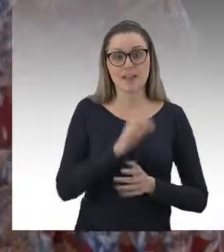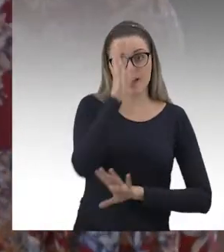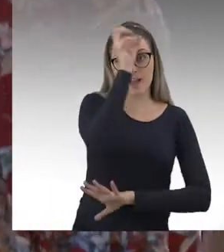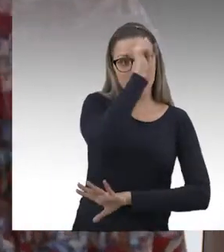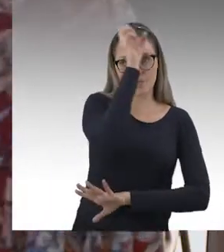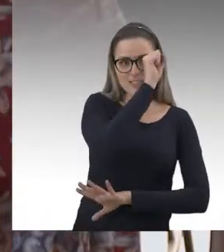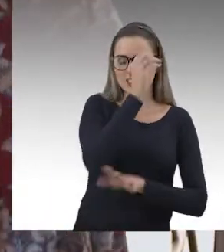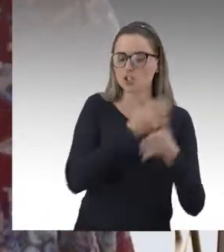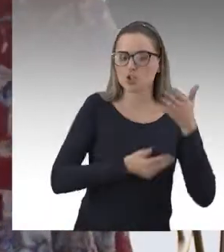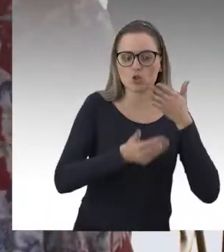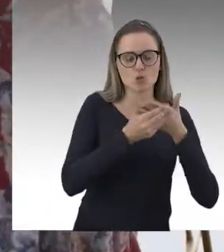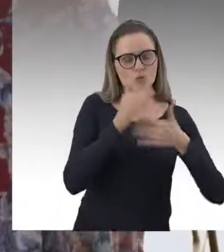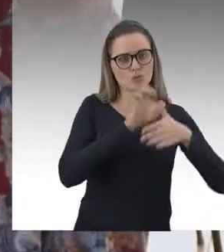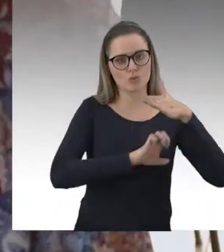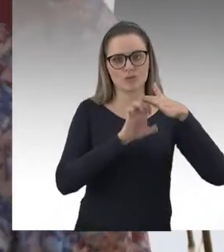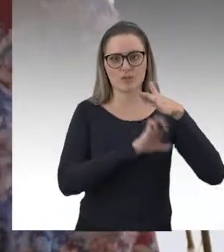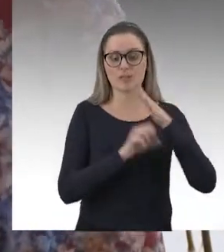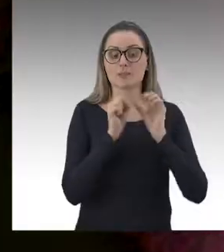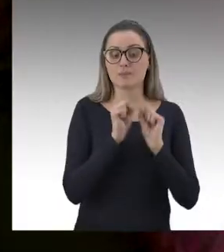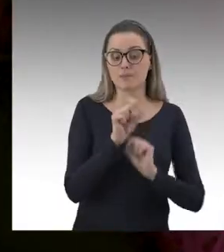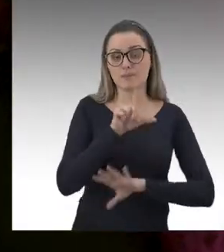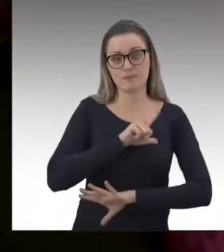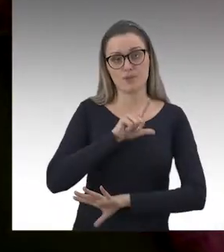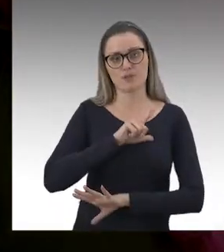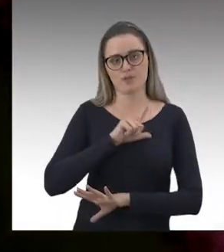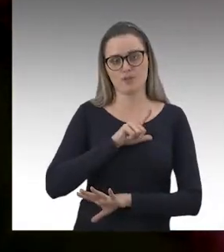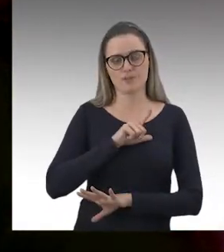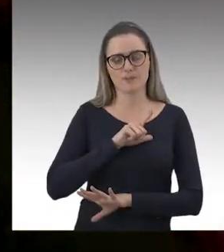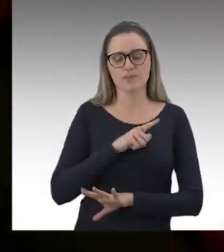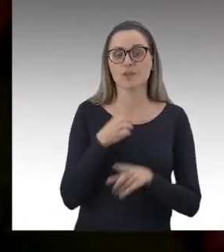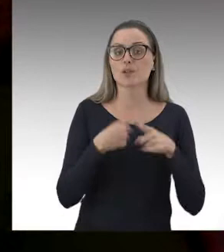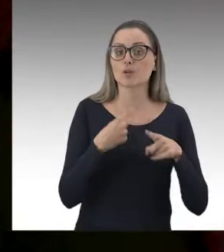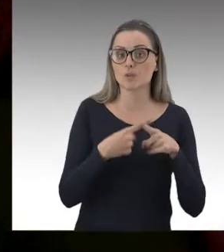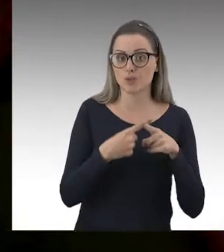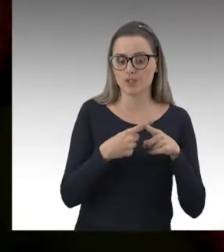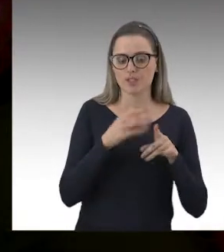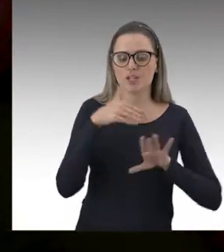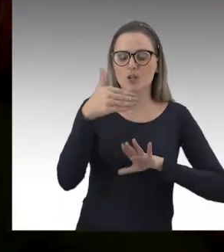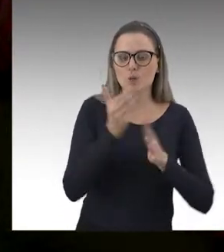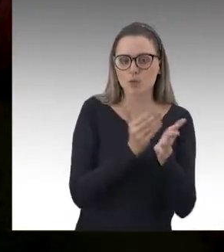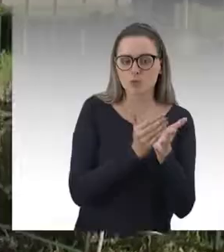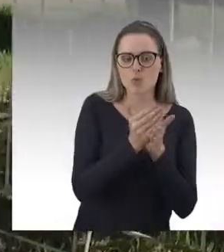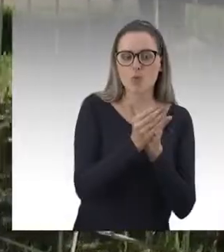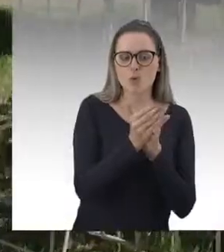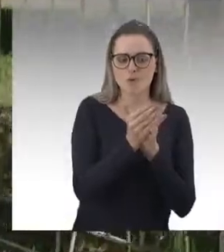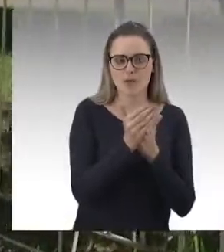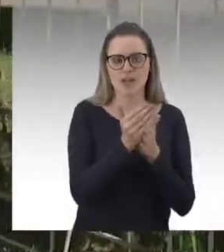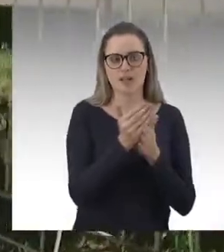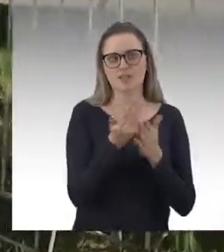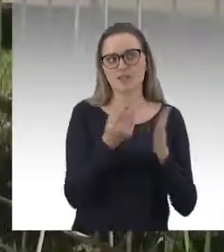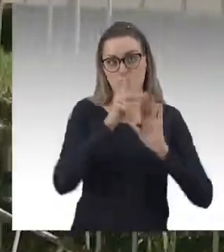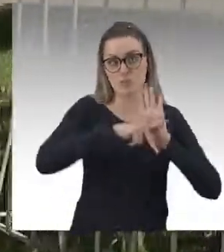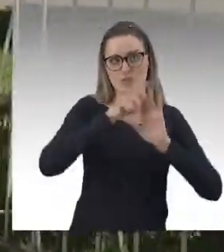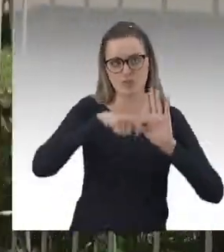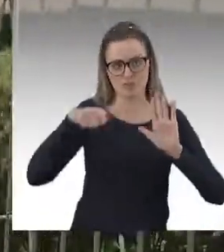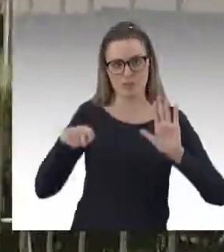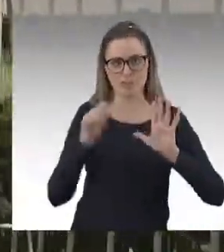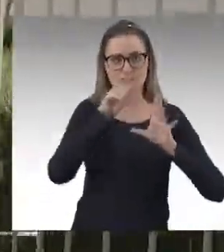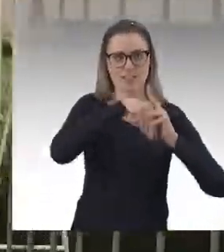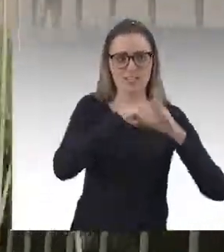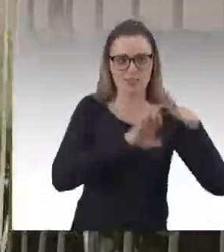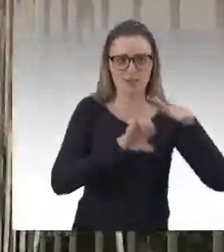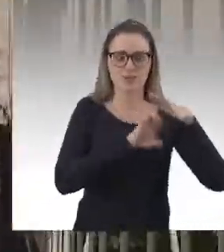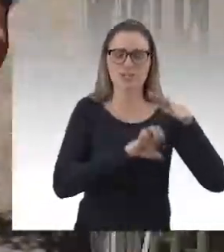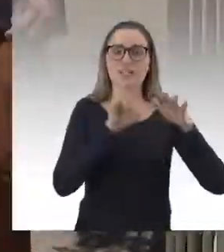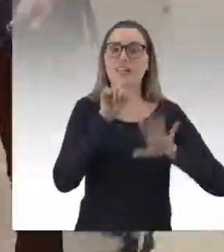Aprendizagem, todas as empresas podem proporcionar. Porque quando você abre as portas da sua empresa para um jovem, saiba que você está